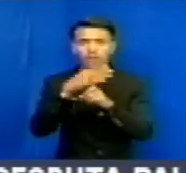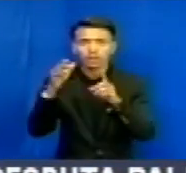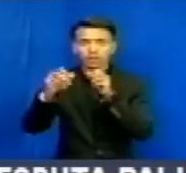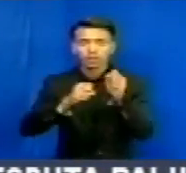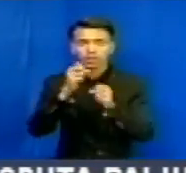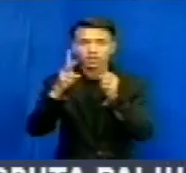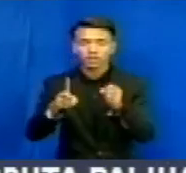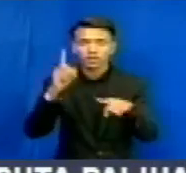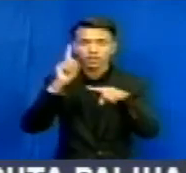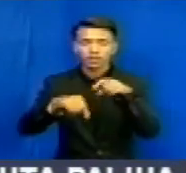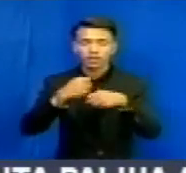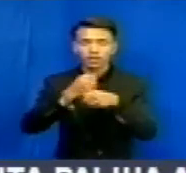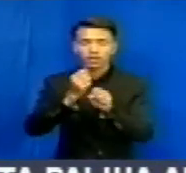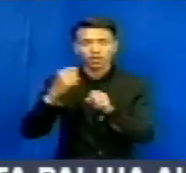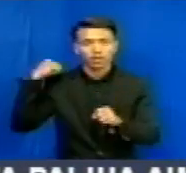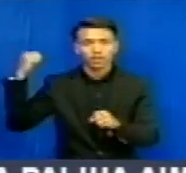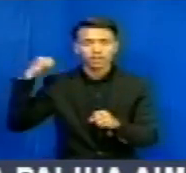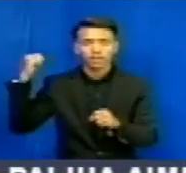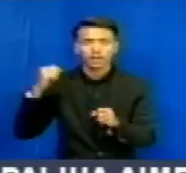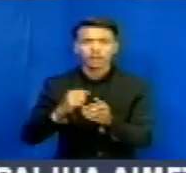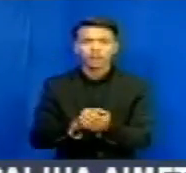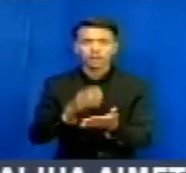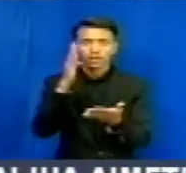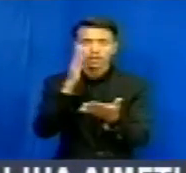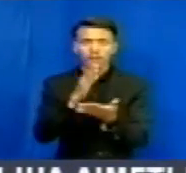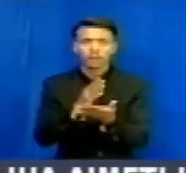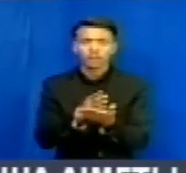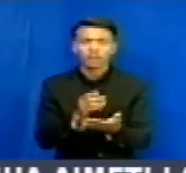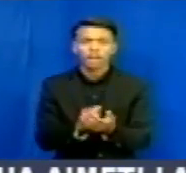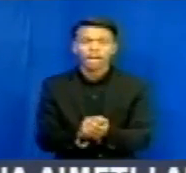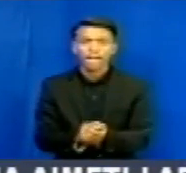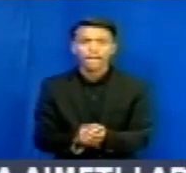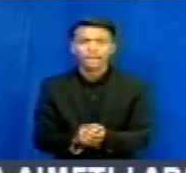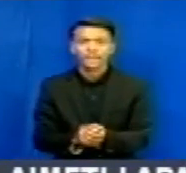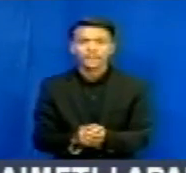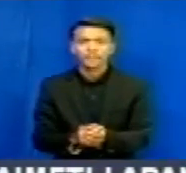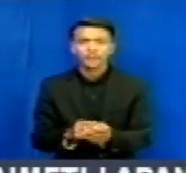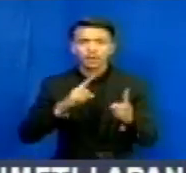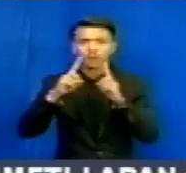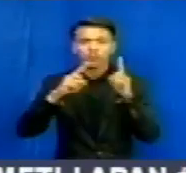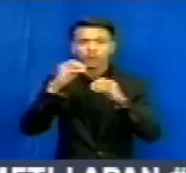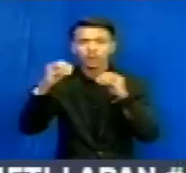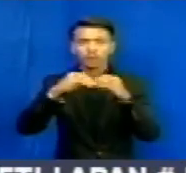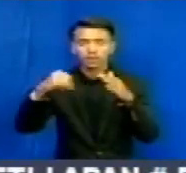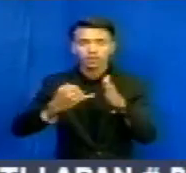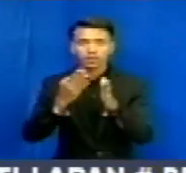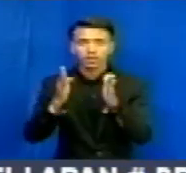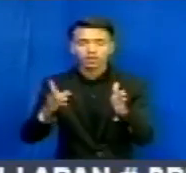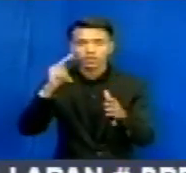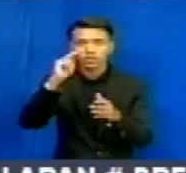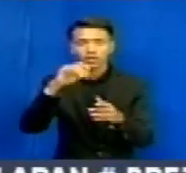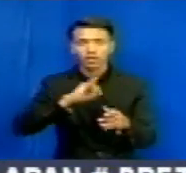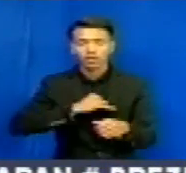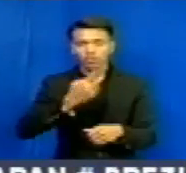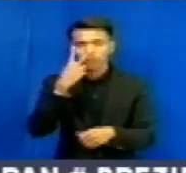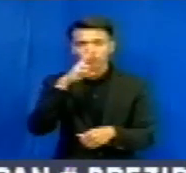civil a tua bela halu manifestação então ainda nem limita ba liberdade de expressão. Sim. Mas em termos de colher quando ba jornalismo ninian ao haré